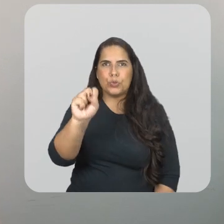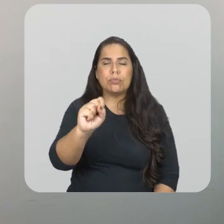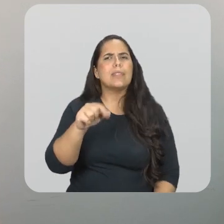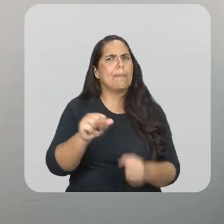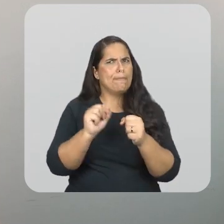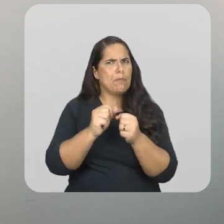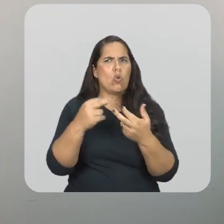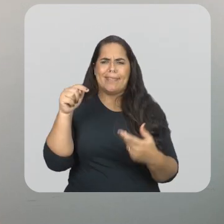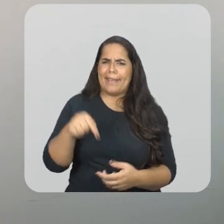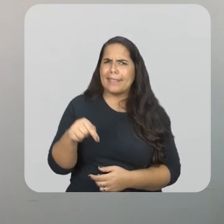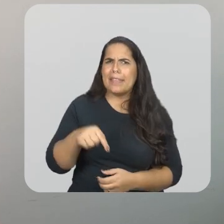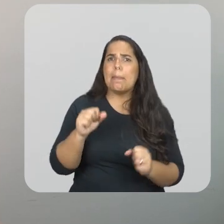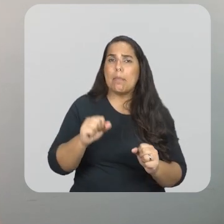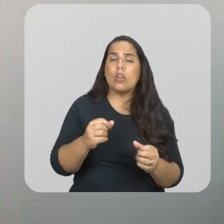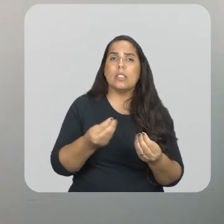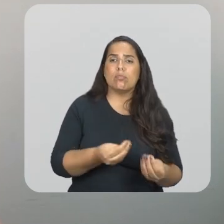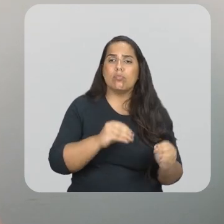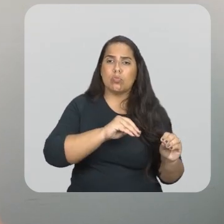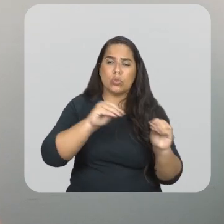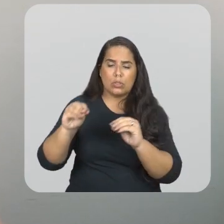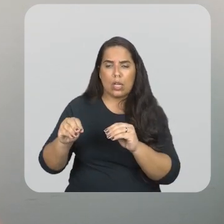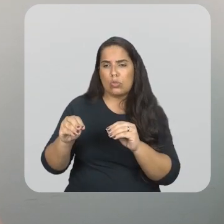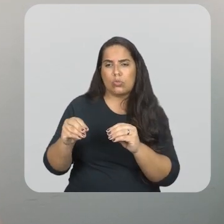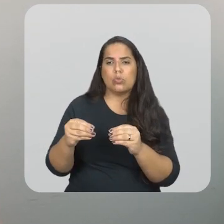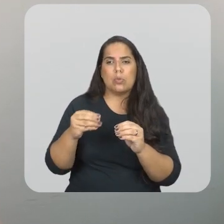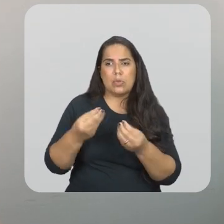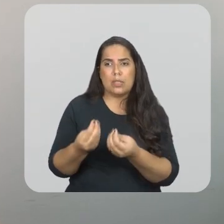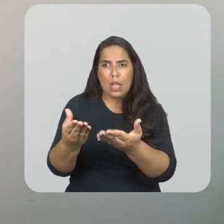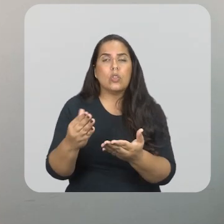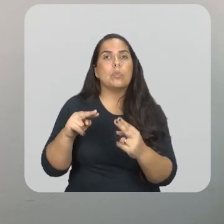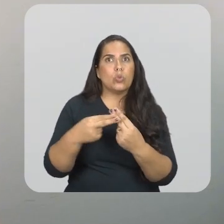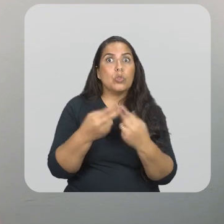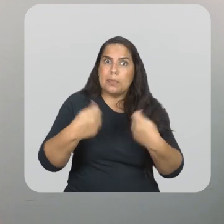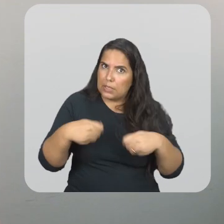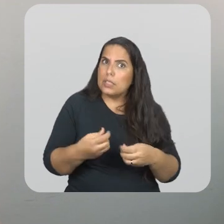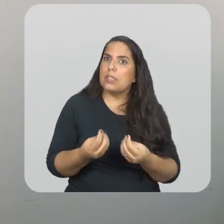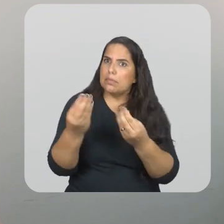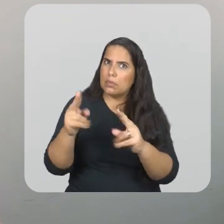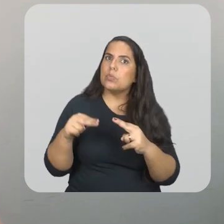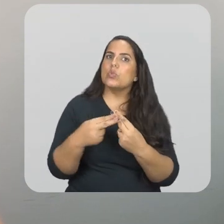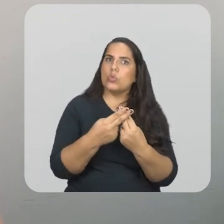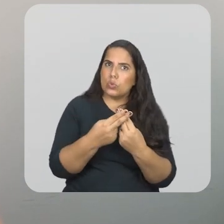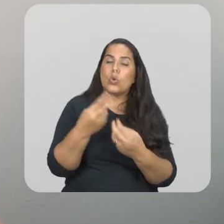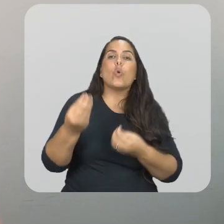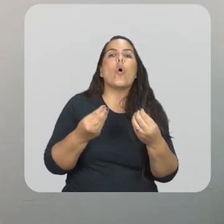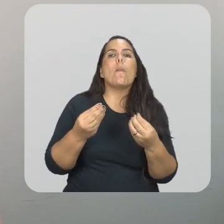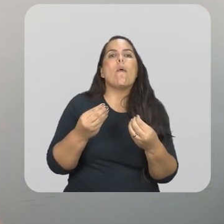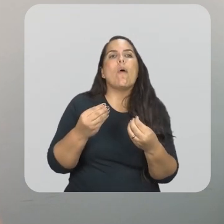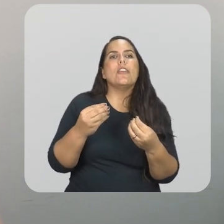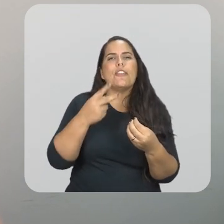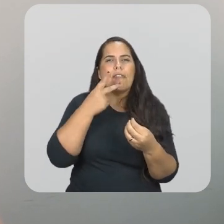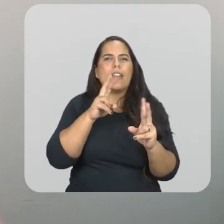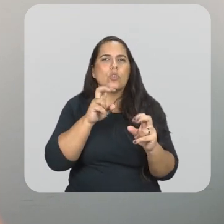muita coisa que é feita aqui que pode ser transferido para o SUS, que tem que ser transferido para o SUS, né? Como que a gente